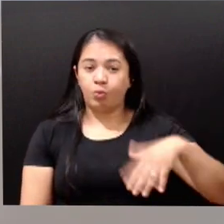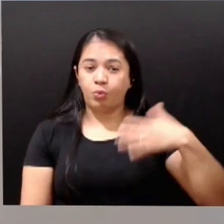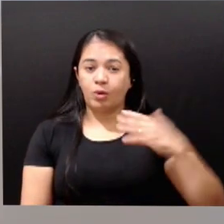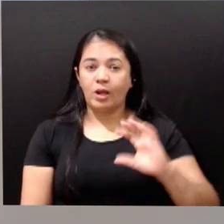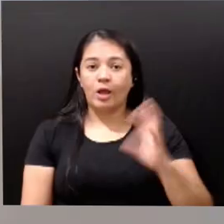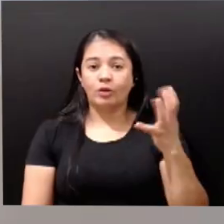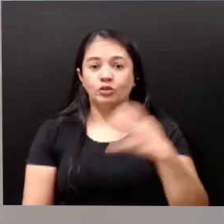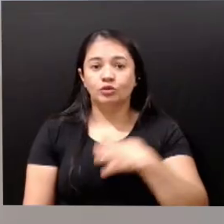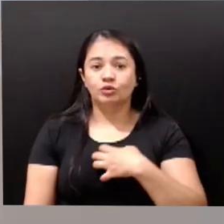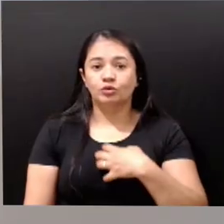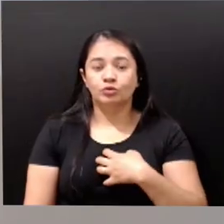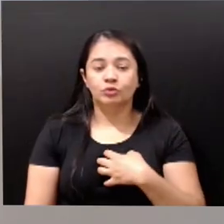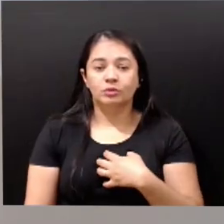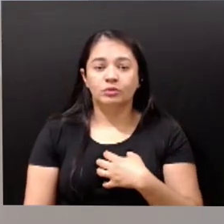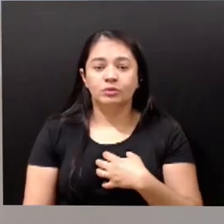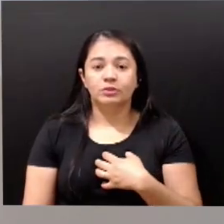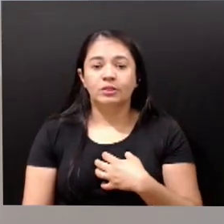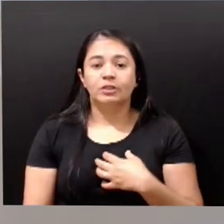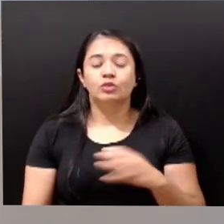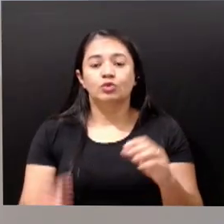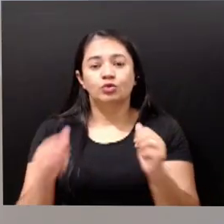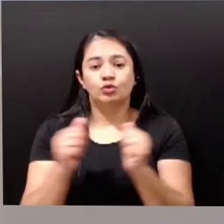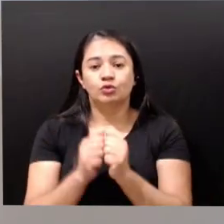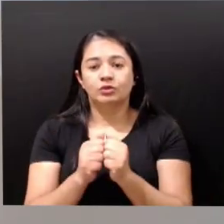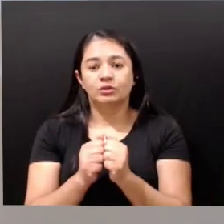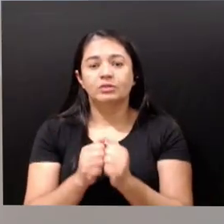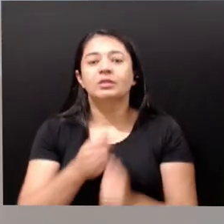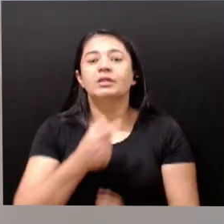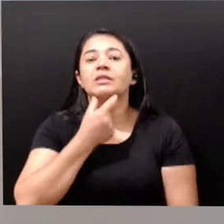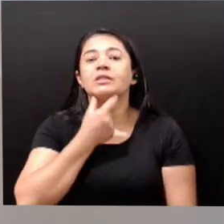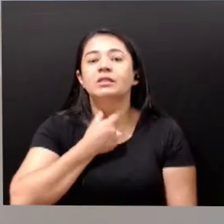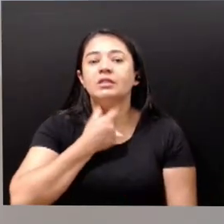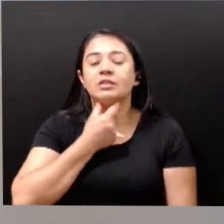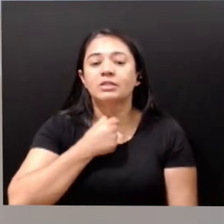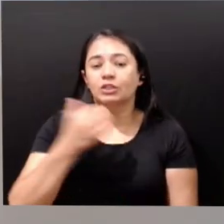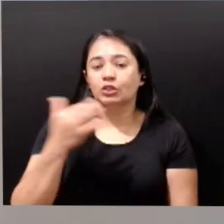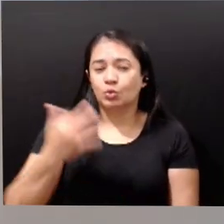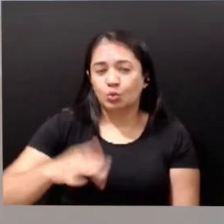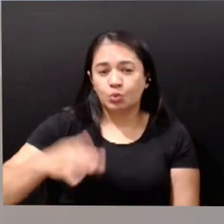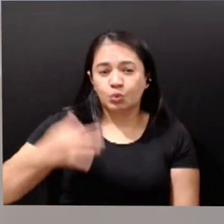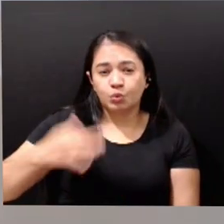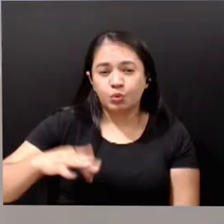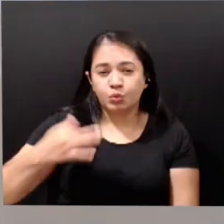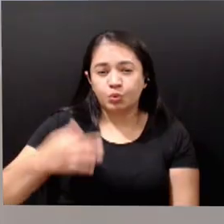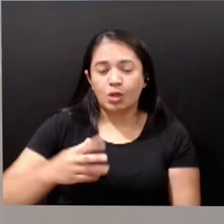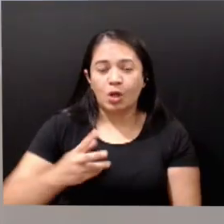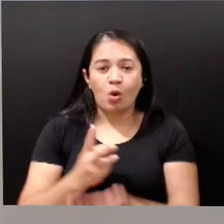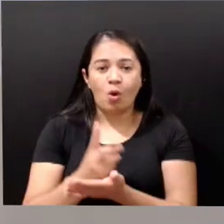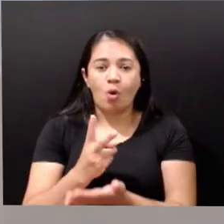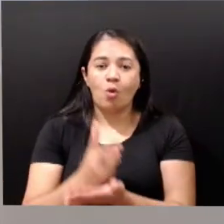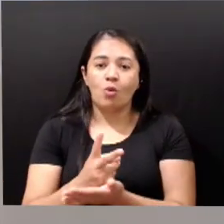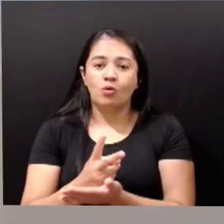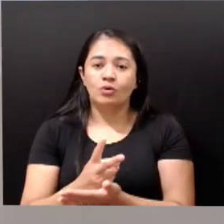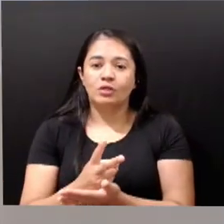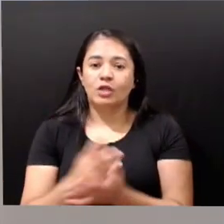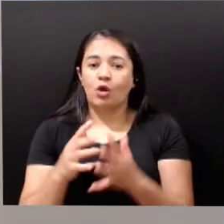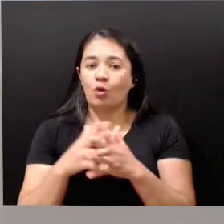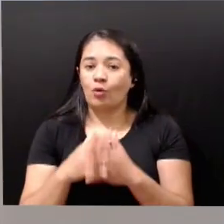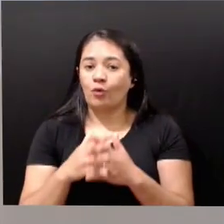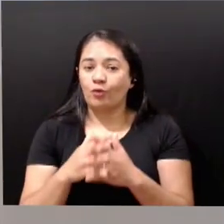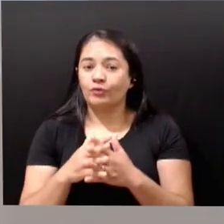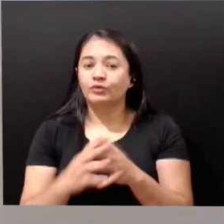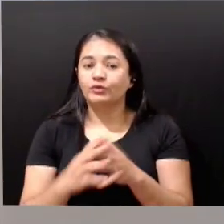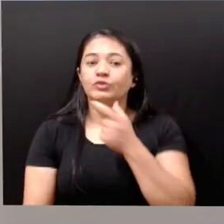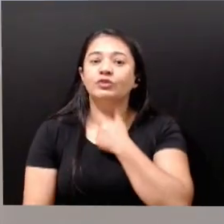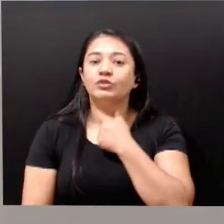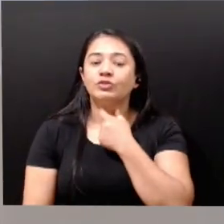alta, que acontece de uma maneira súbita, associada a uma dor de garganta intensa, com frequência ela é confundida